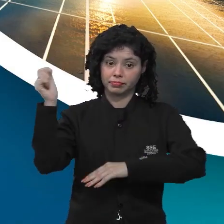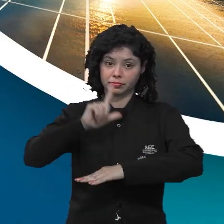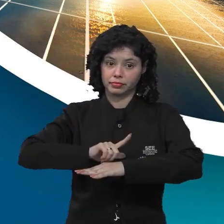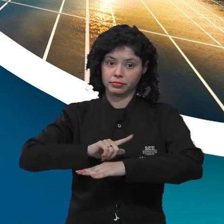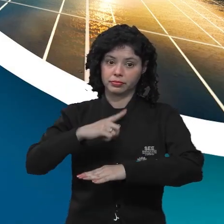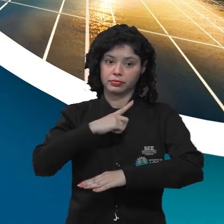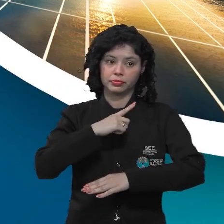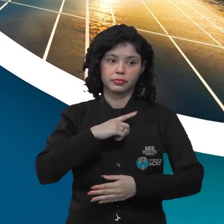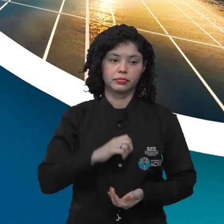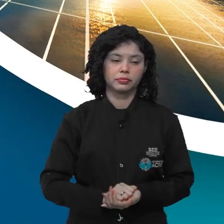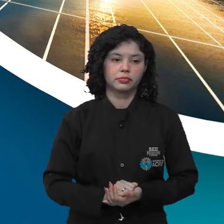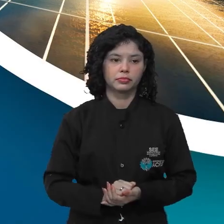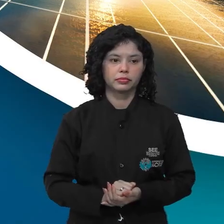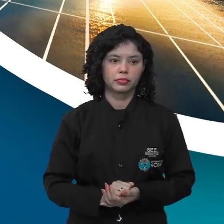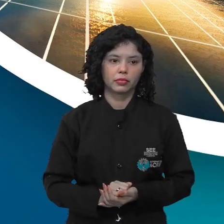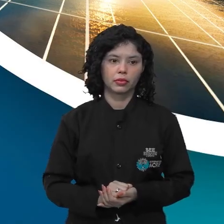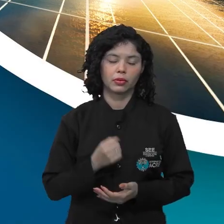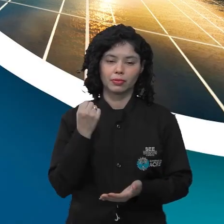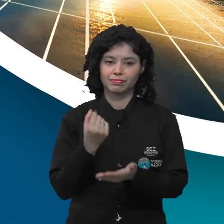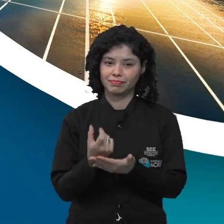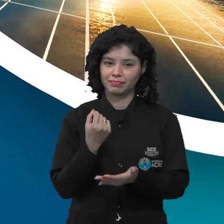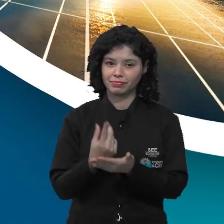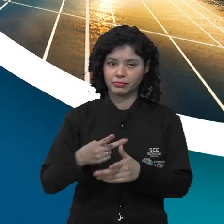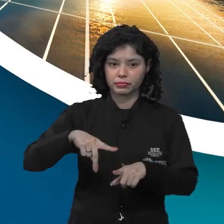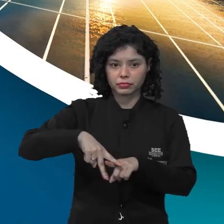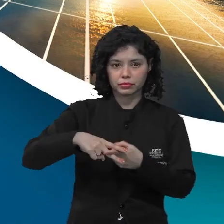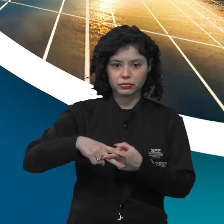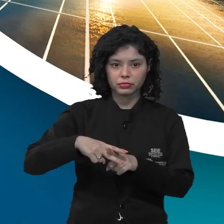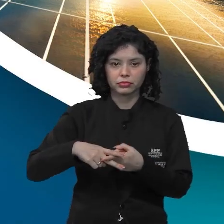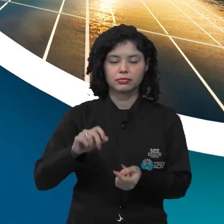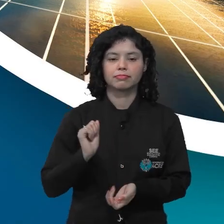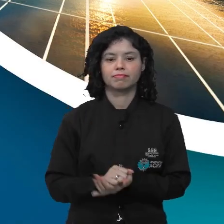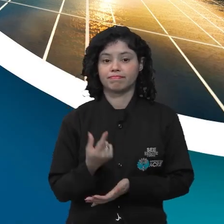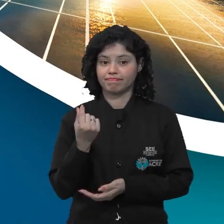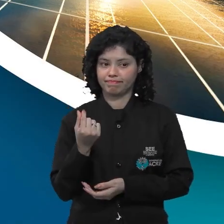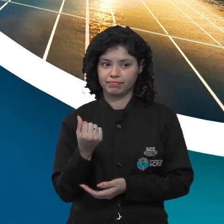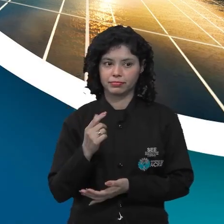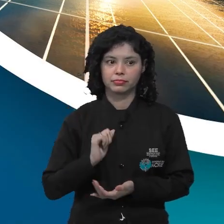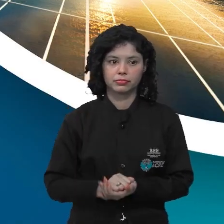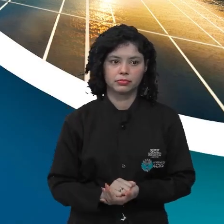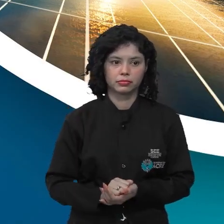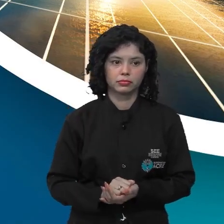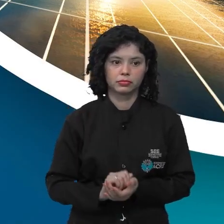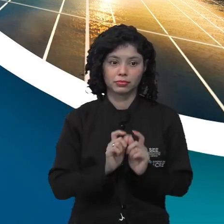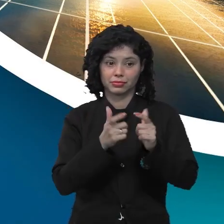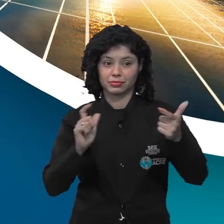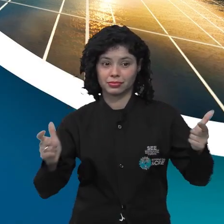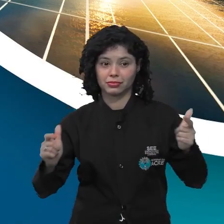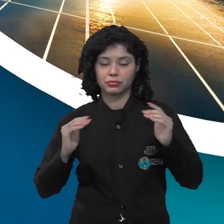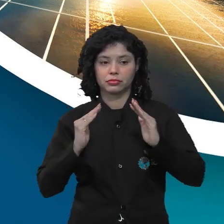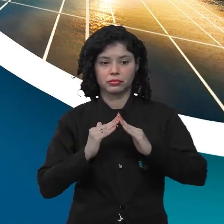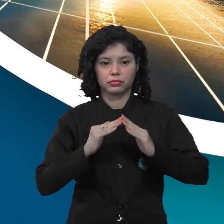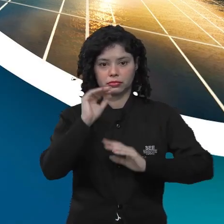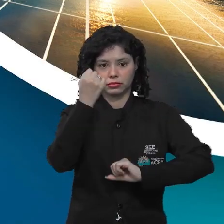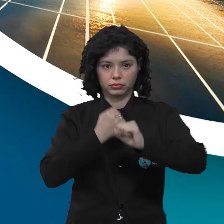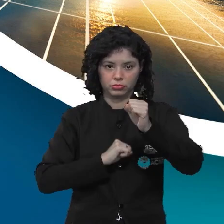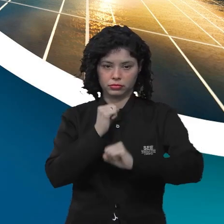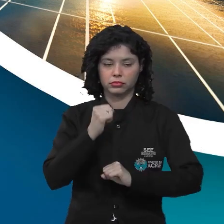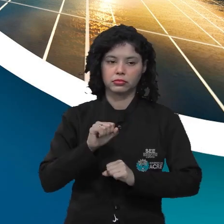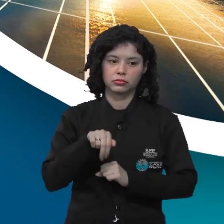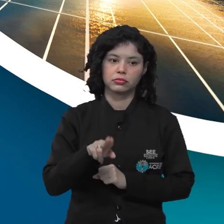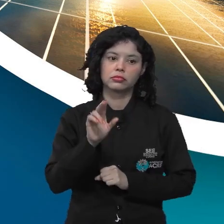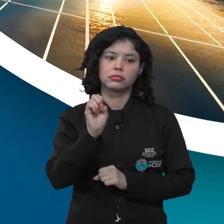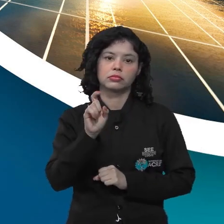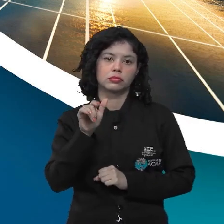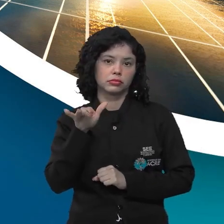né, se vai ter sol ou não vai ter sol, o alto custo inicial da instalação, e ela ocupa ali uma grande área quando ela tem, por